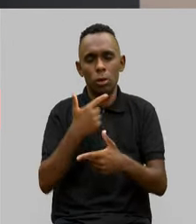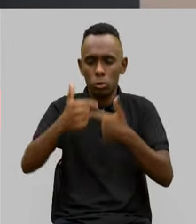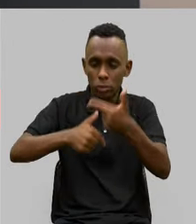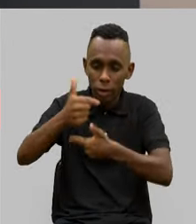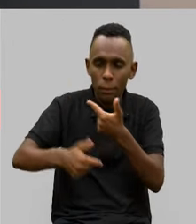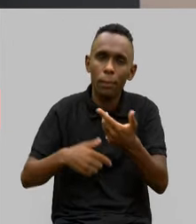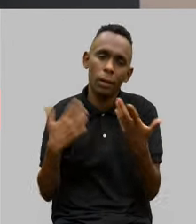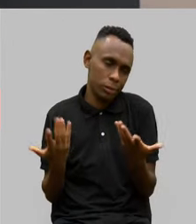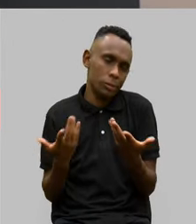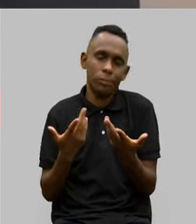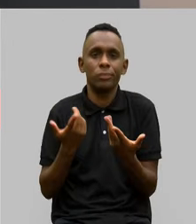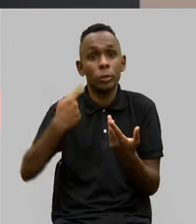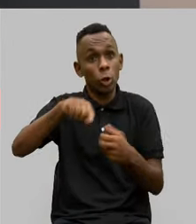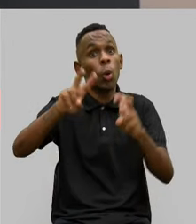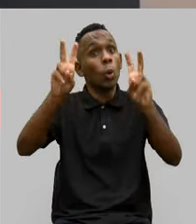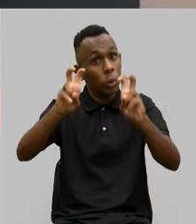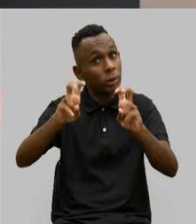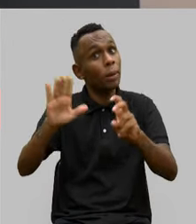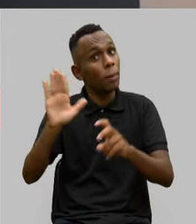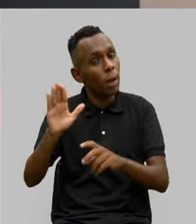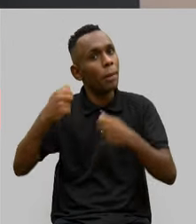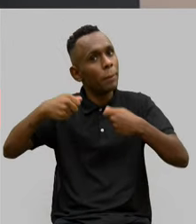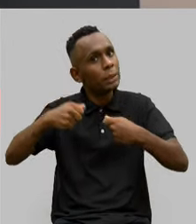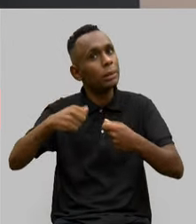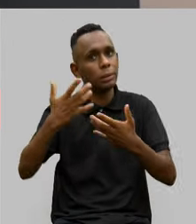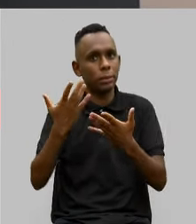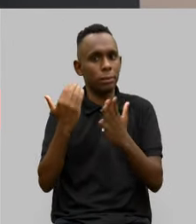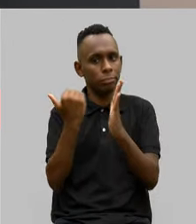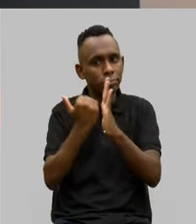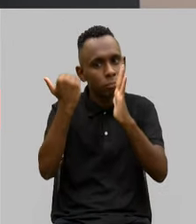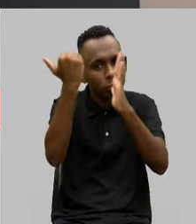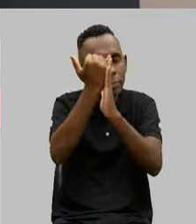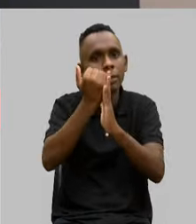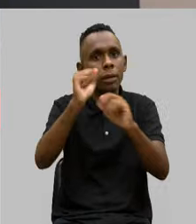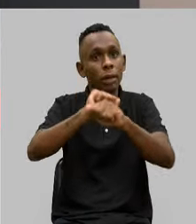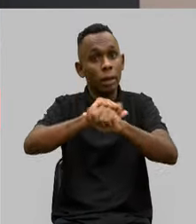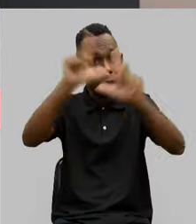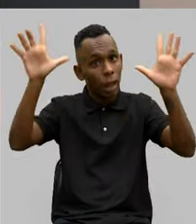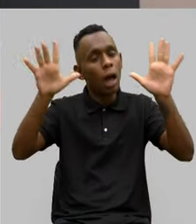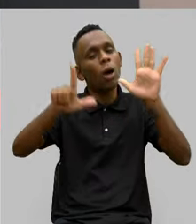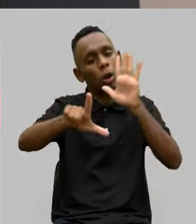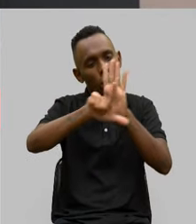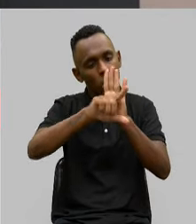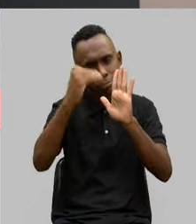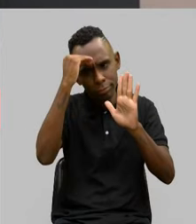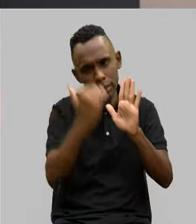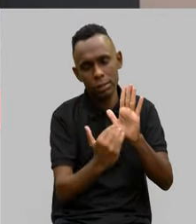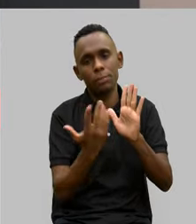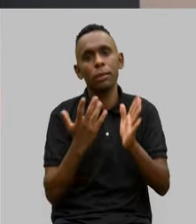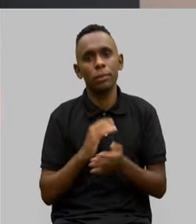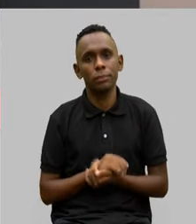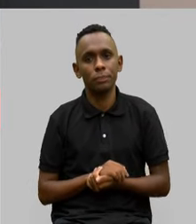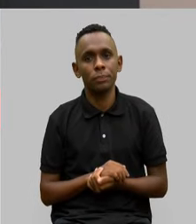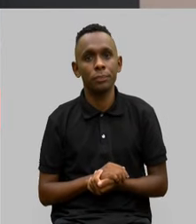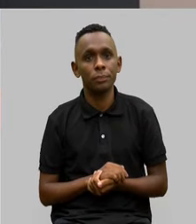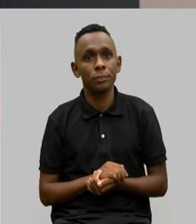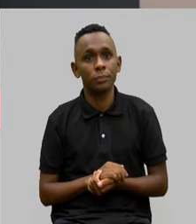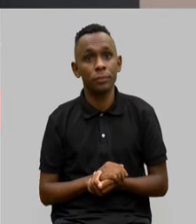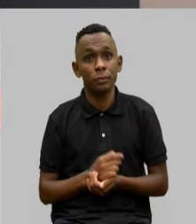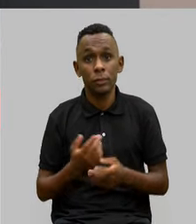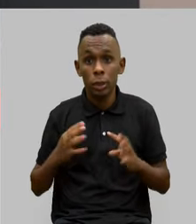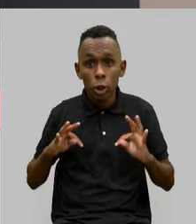especialmente nesse assunto a gente tem que ser mais real do que o rei a gente tem que seguir rigorosamente a lei né E nós estamos com